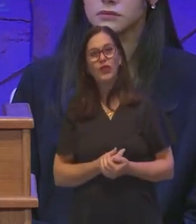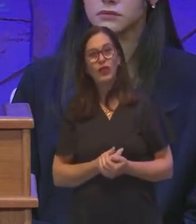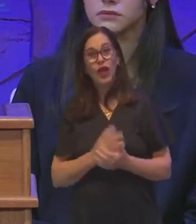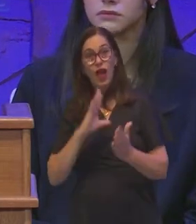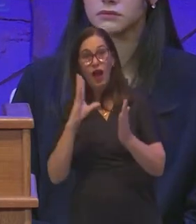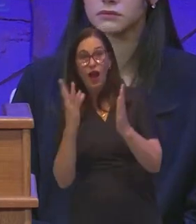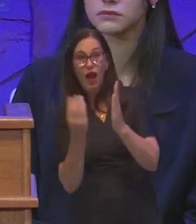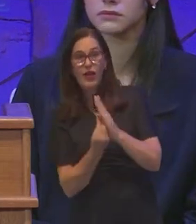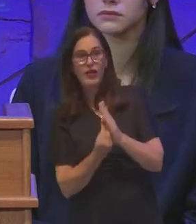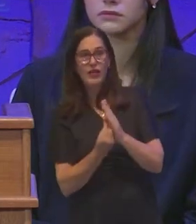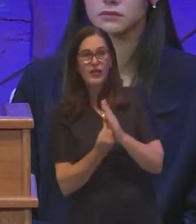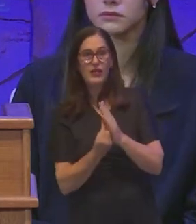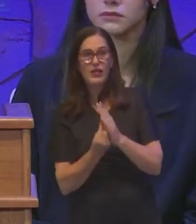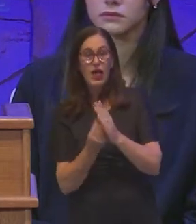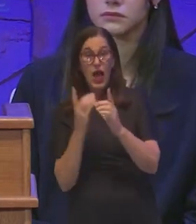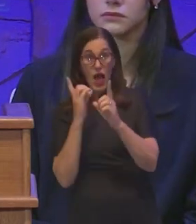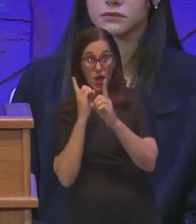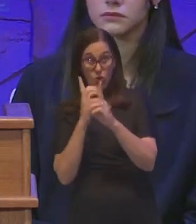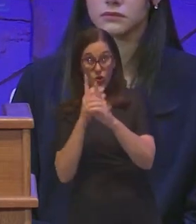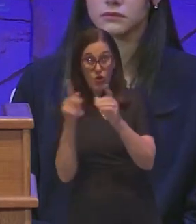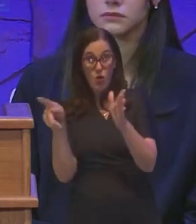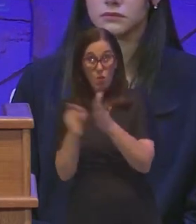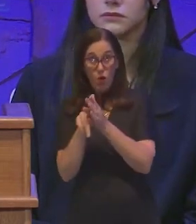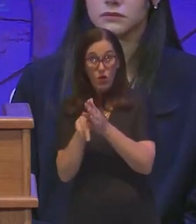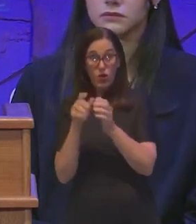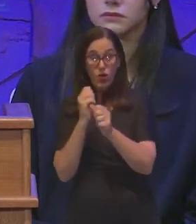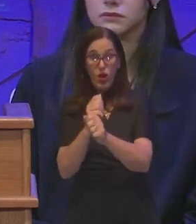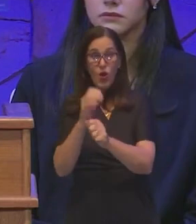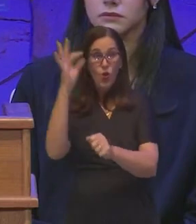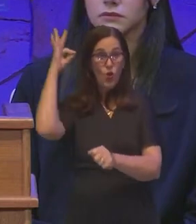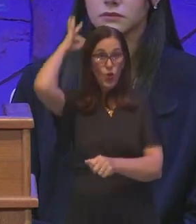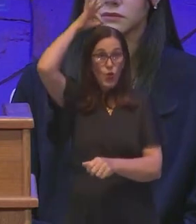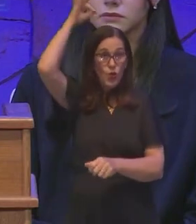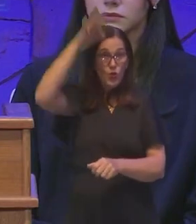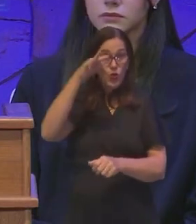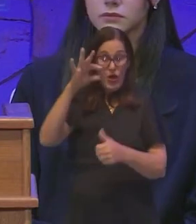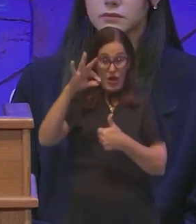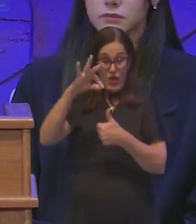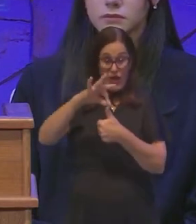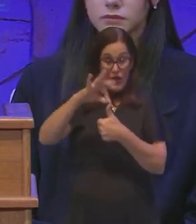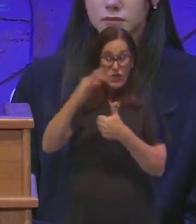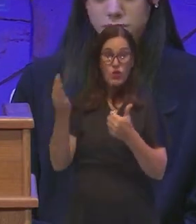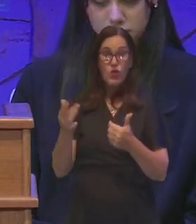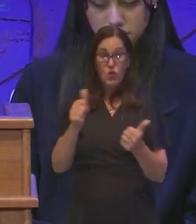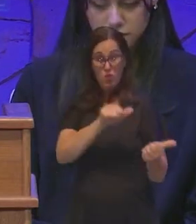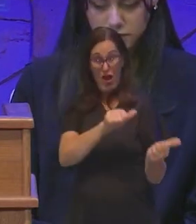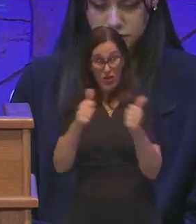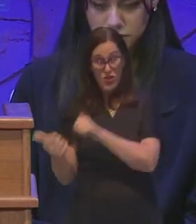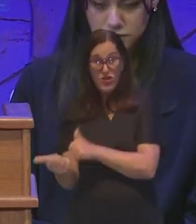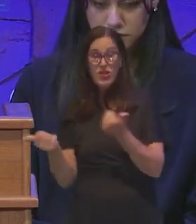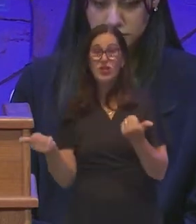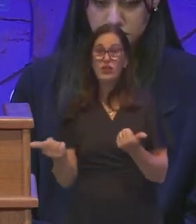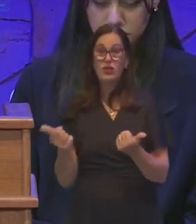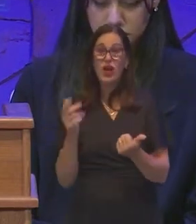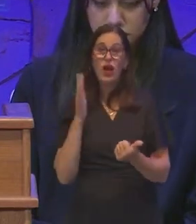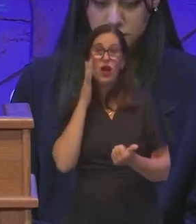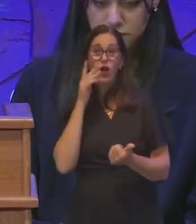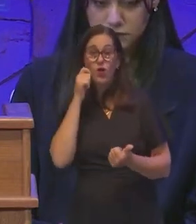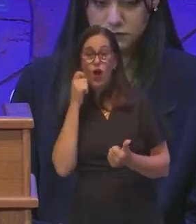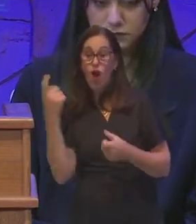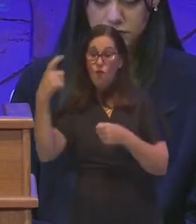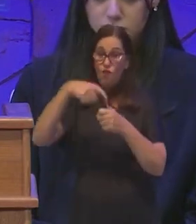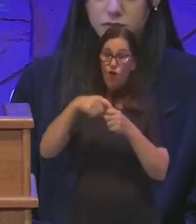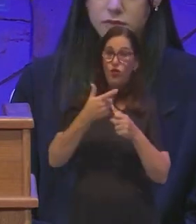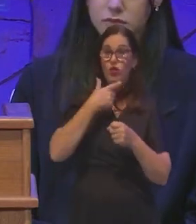igreja. A doutrina dos apóstolos sobre o Espírito Santo, sobre Cristo, sobre o batismo, sobre a ceia, sobre a volta